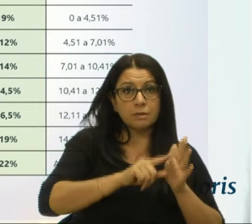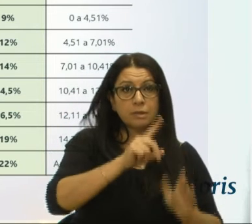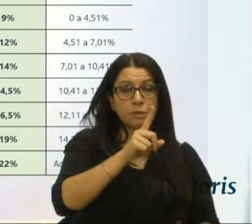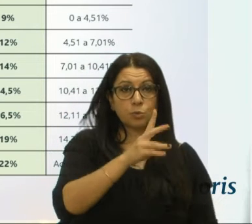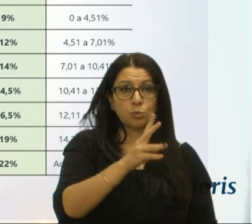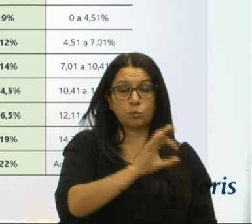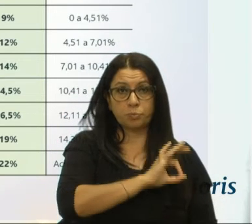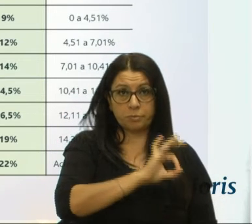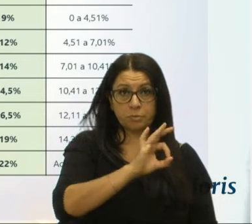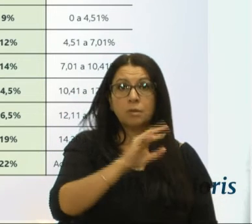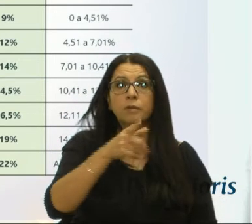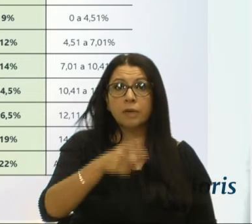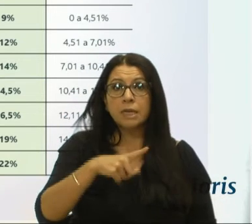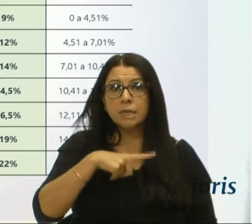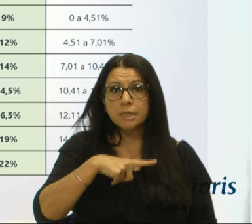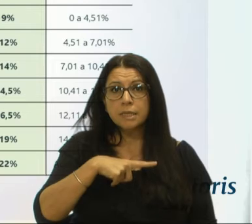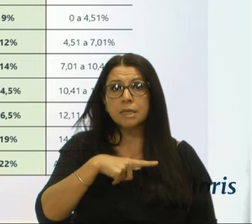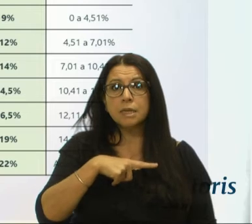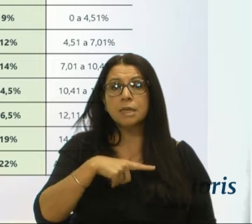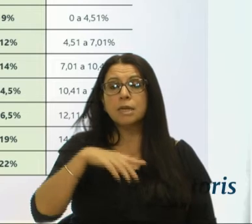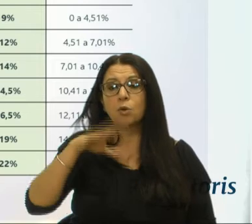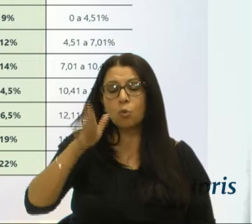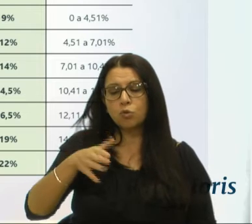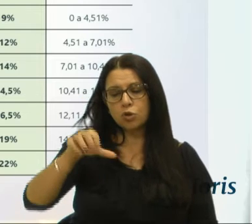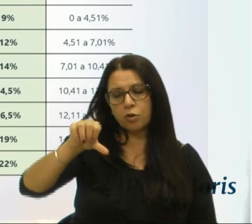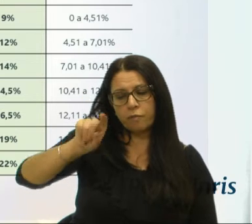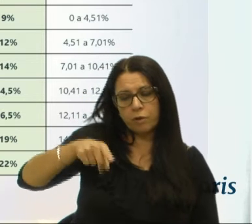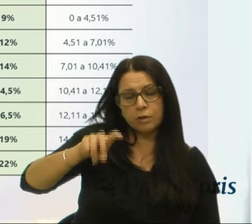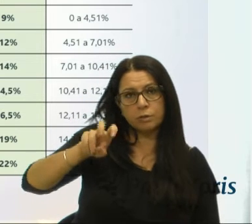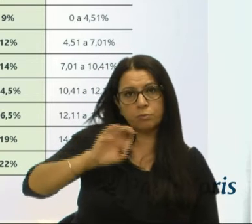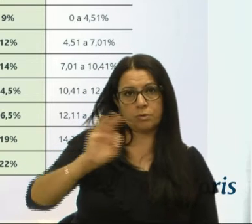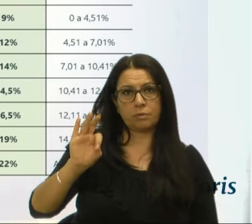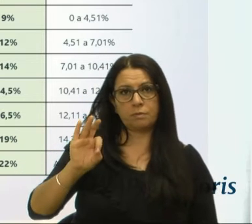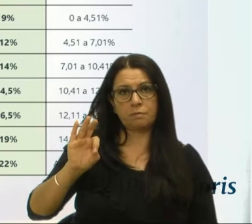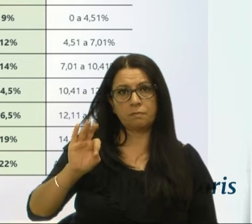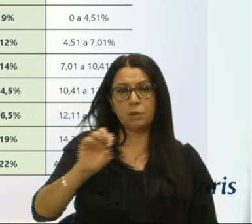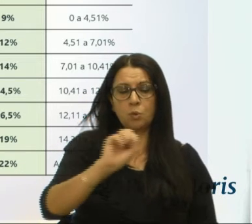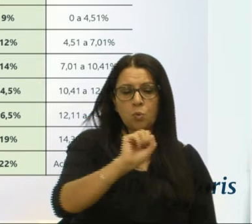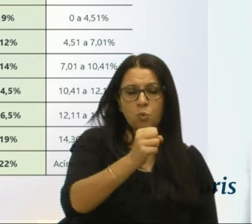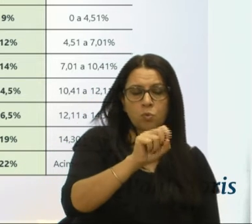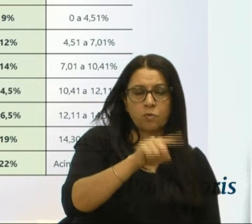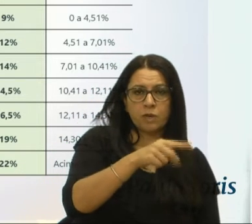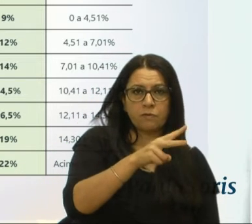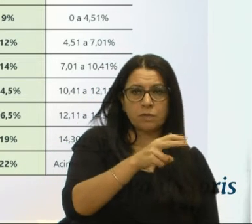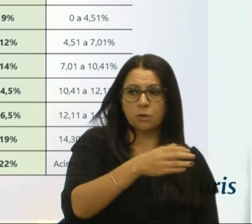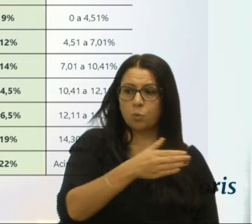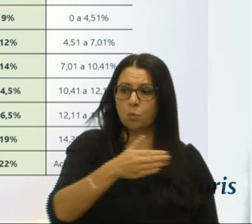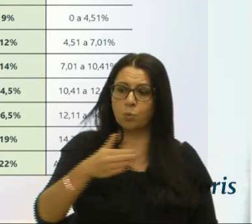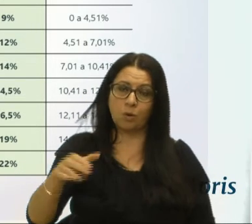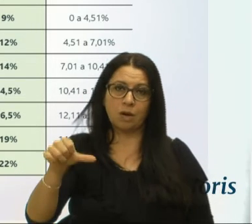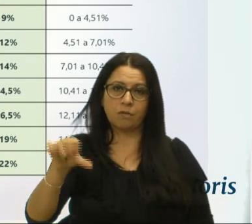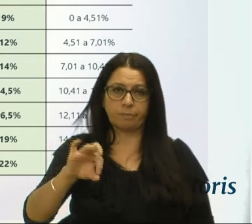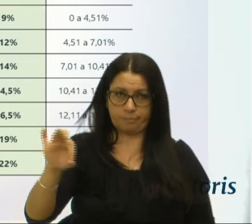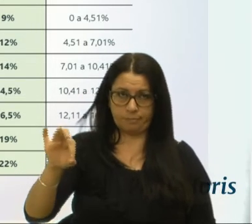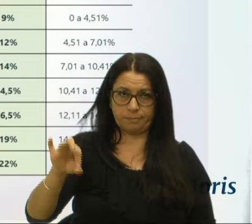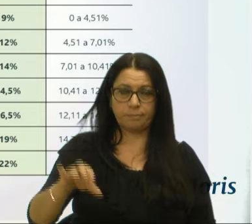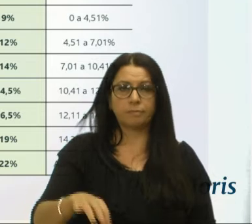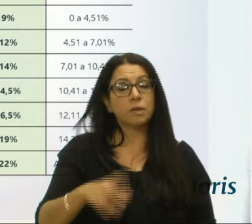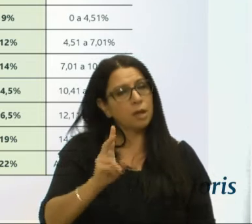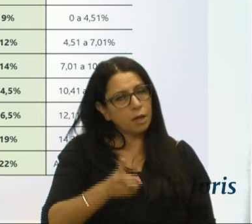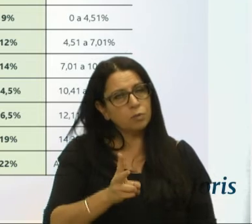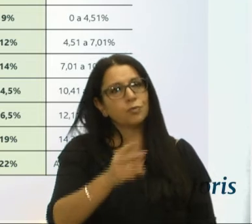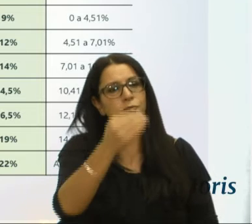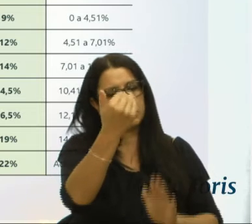14%, vai ter um teto de até 9,5%, que é de 8,25% até 9%. E assim